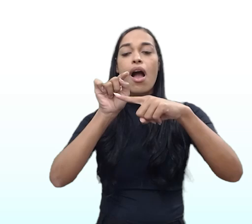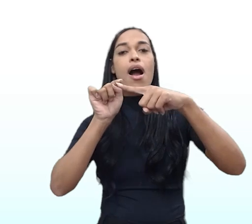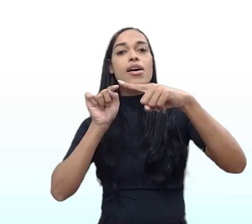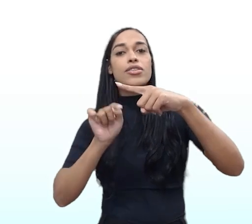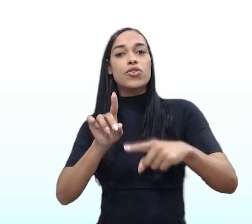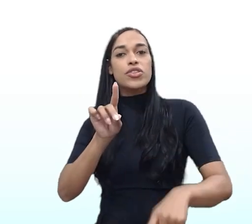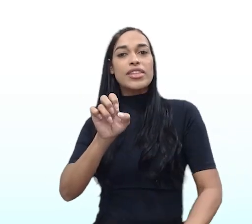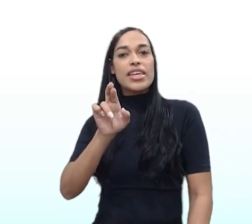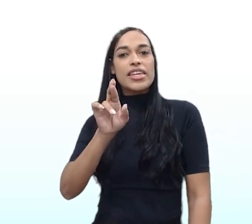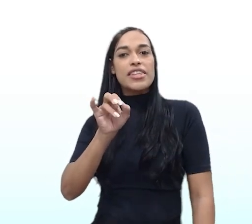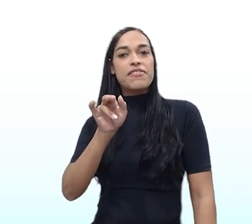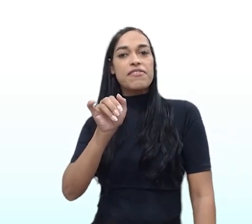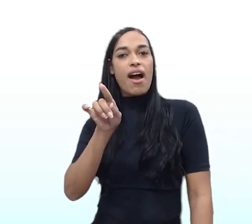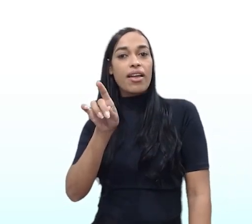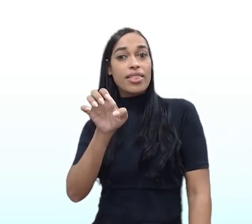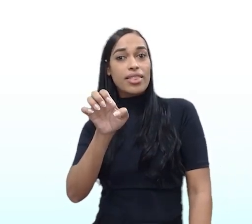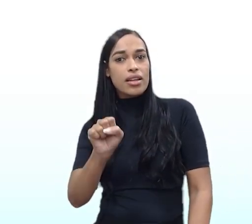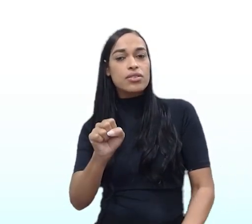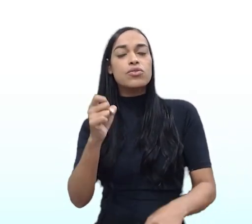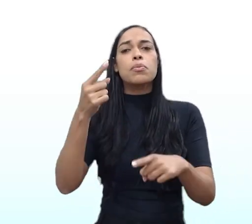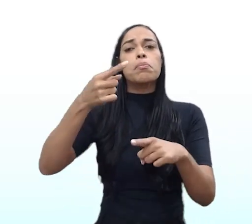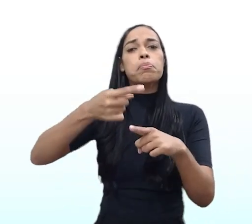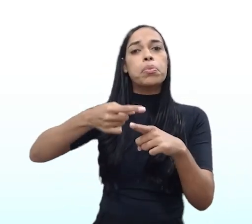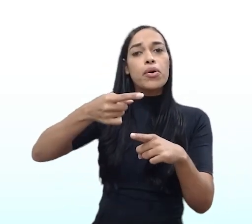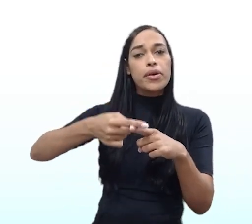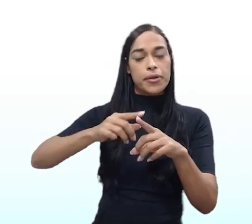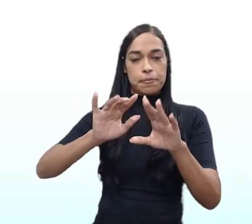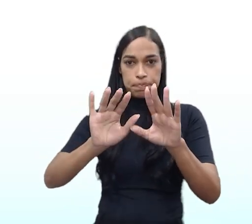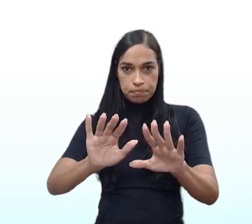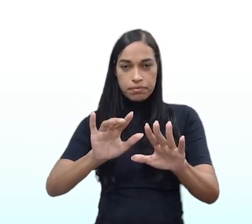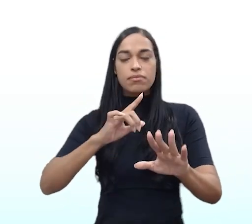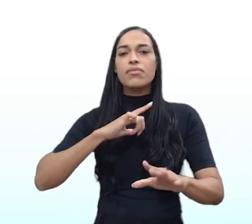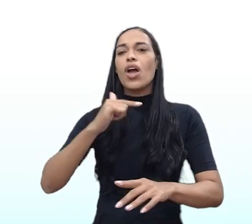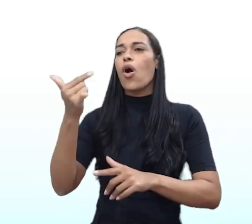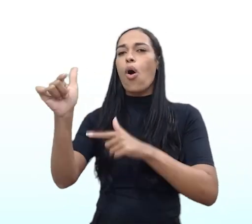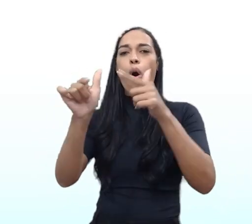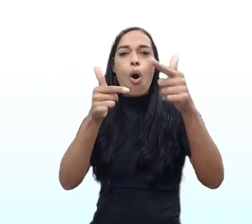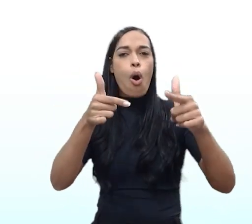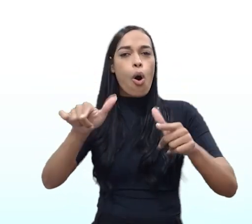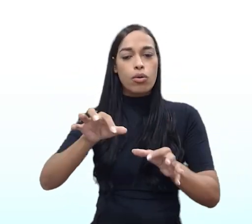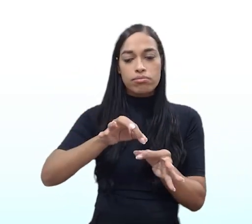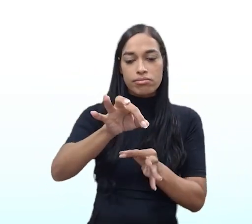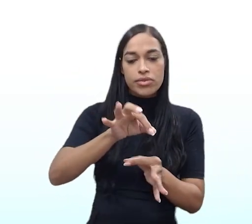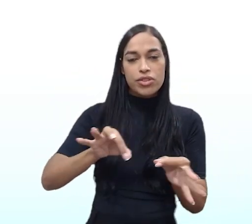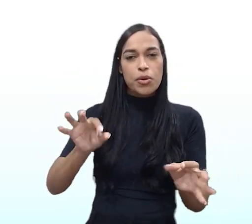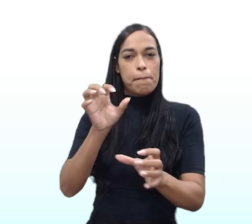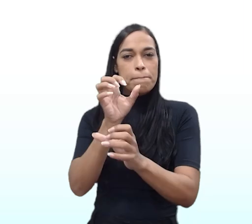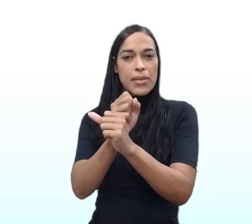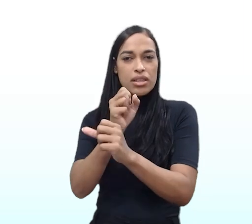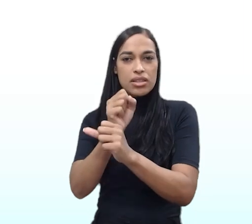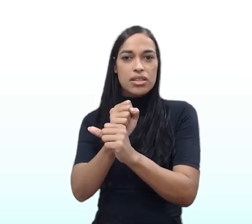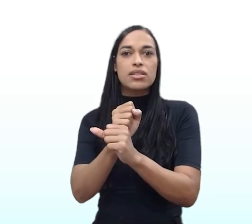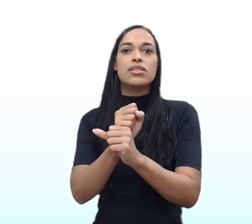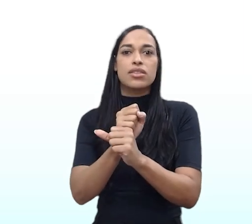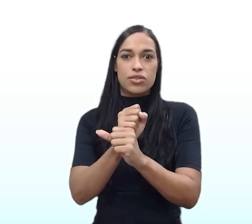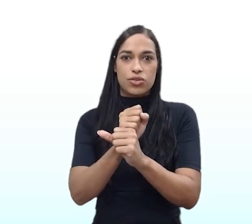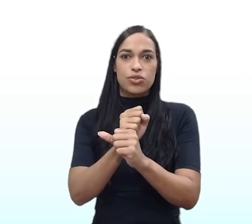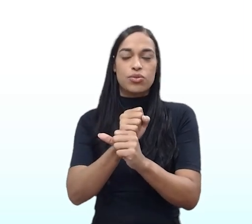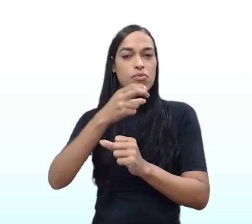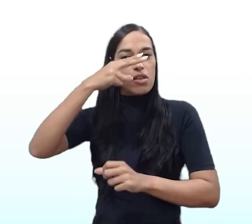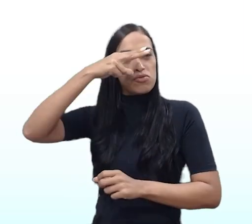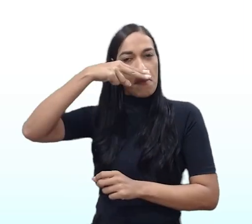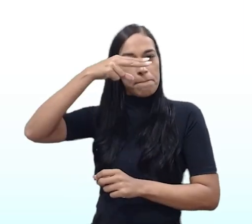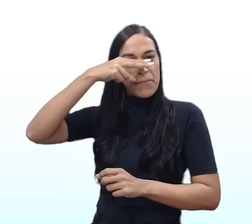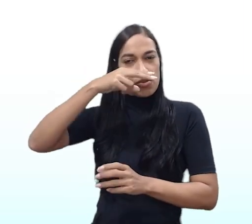razões derivadas, porque elas envolvem outras grandezas, não só grandezas de